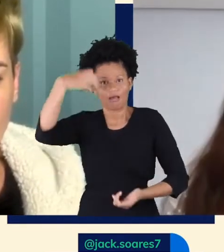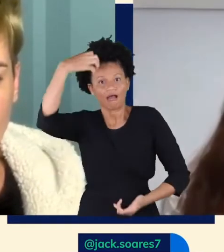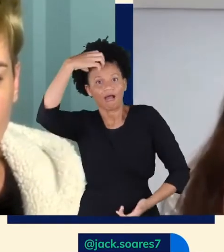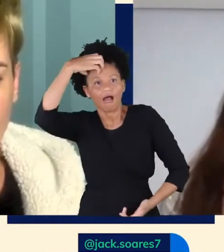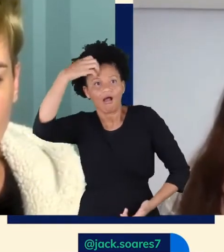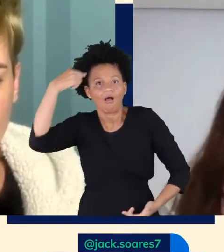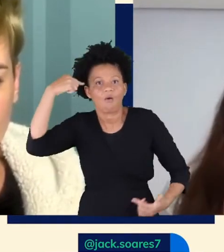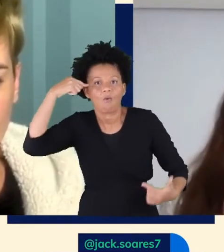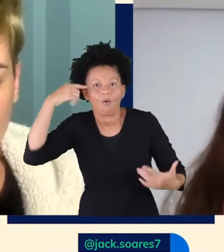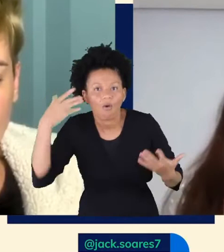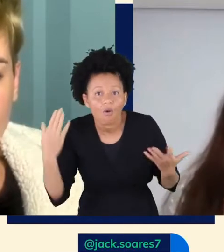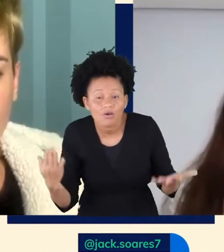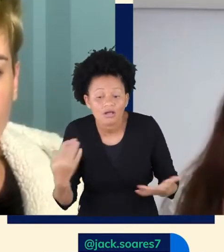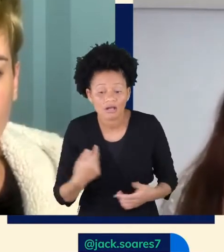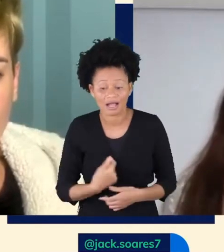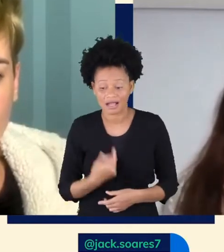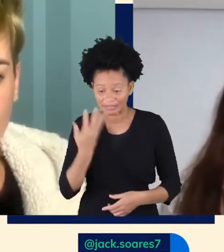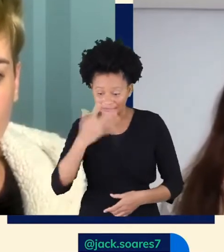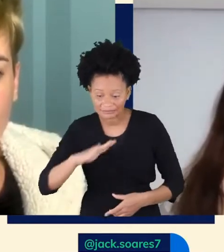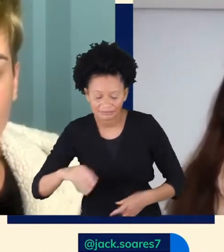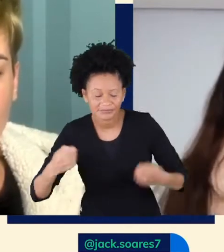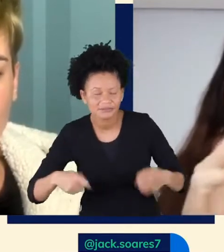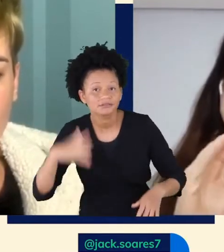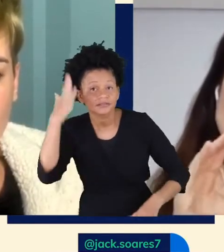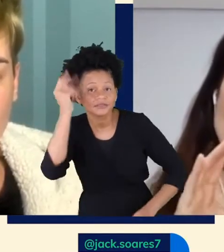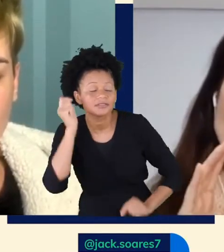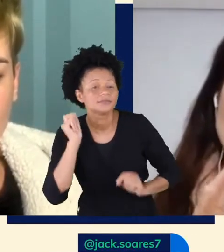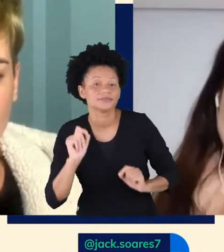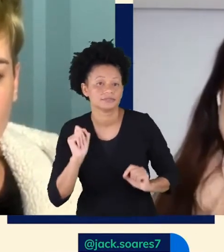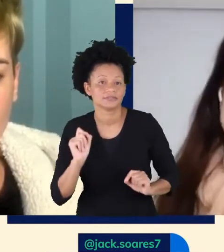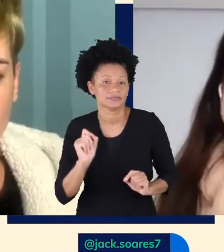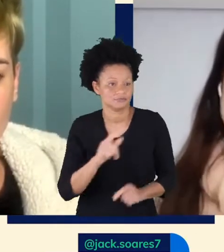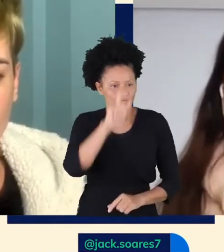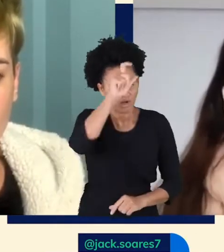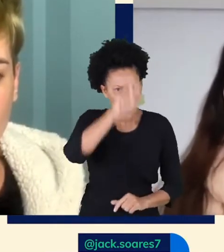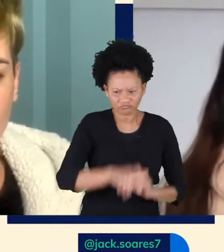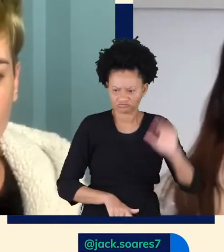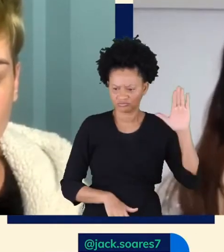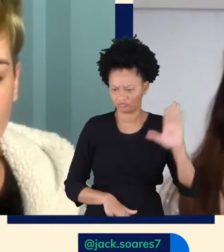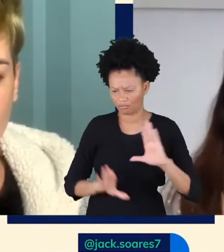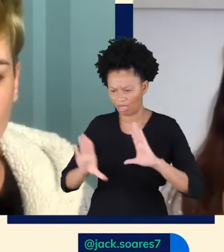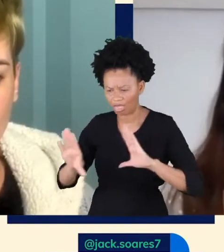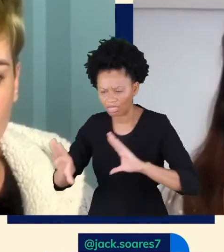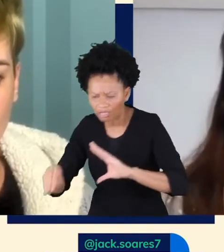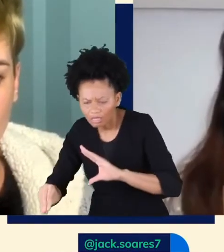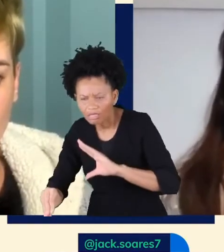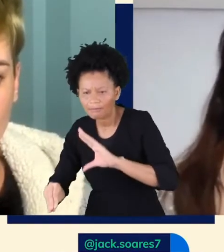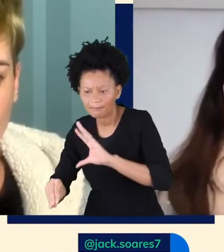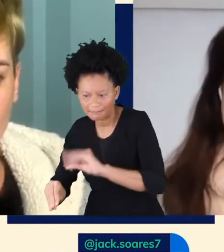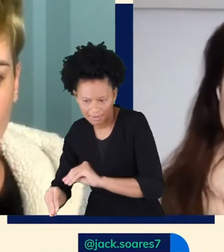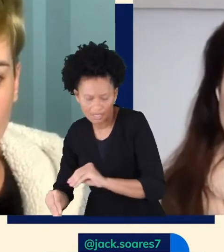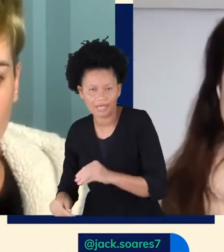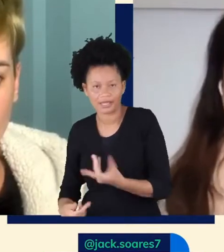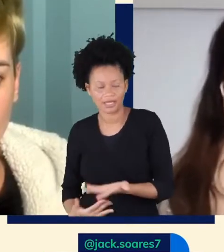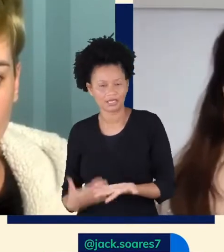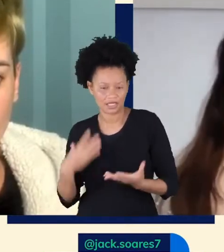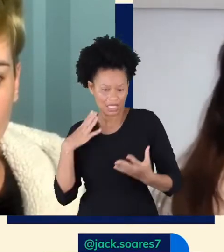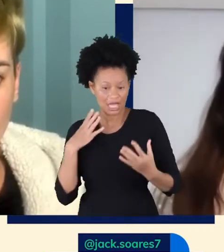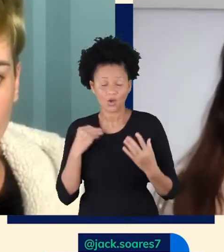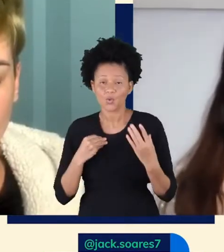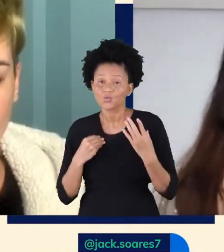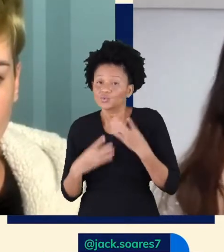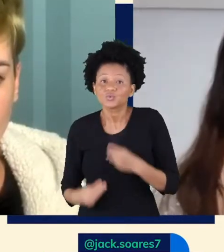bem orientada para ela não se sentir culpada. Ela tem que saber que se um adulto fez esse toque, que é um